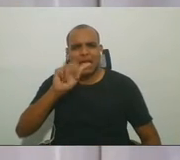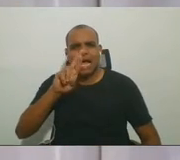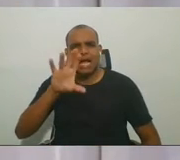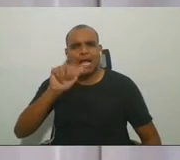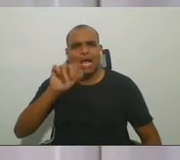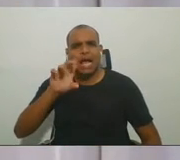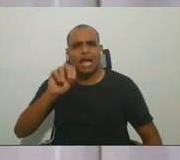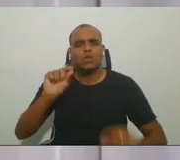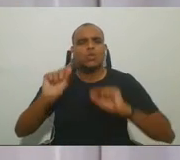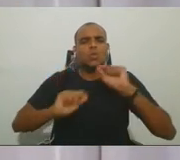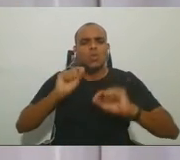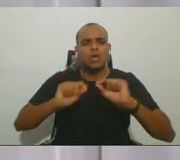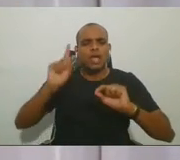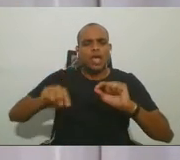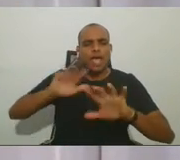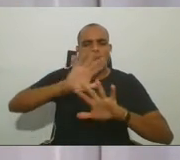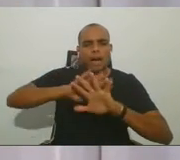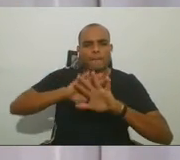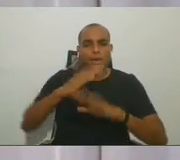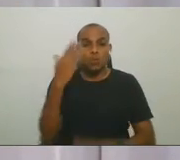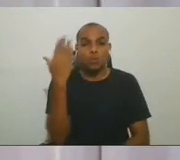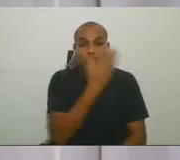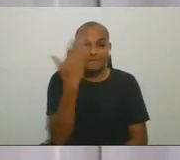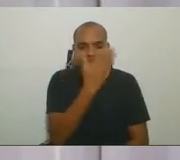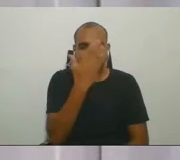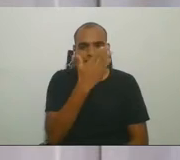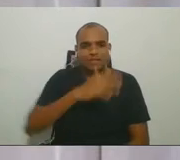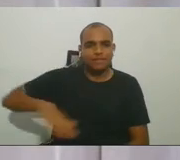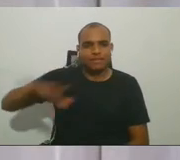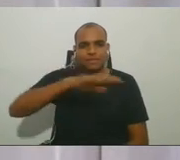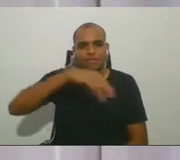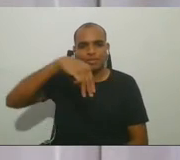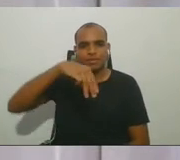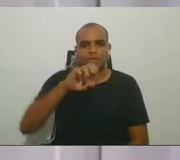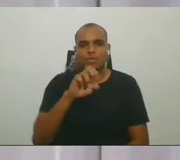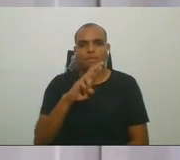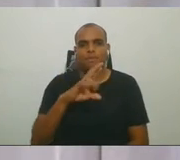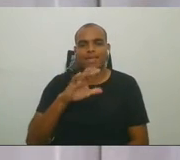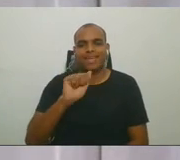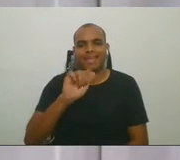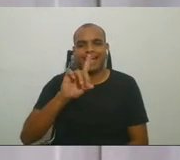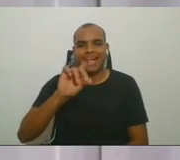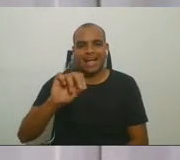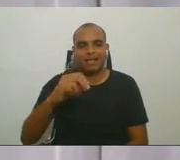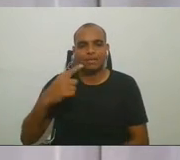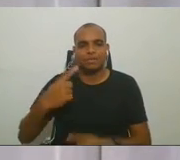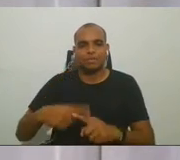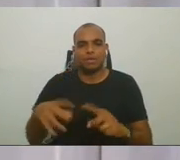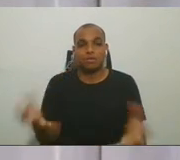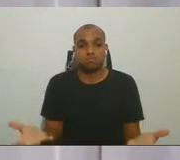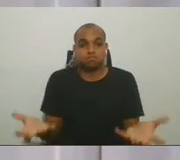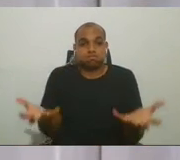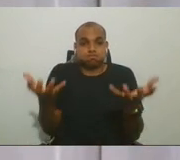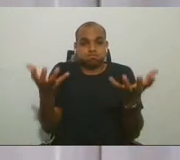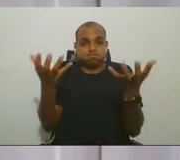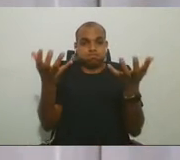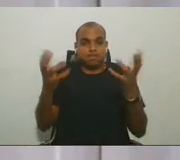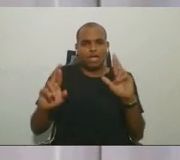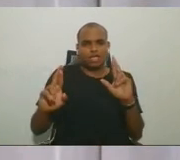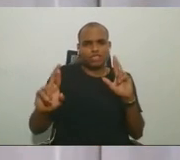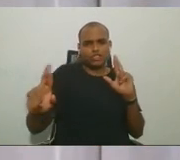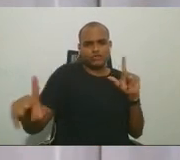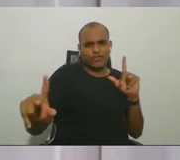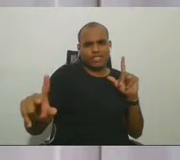é a mão invisível do mercado, porque exacerba os diferenciais